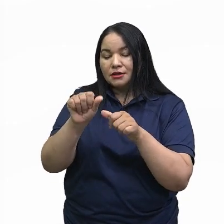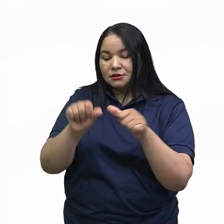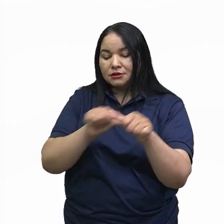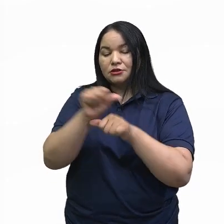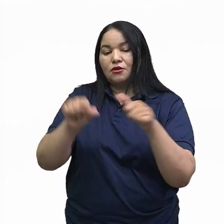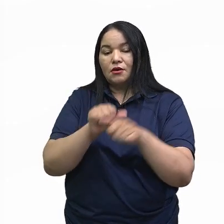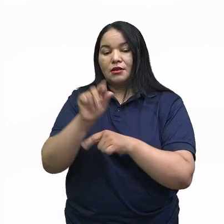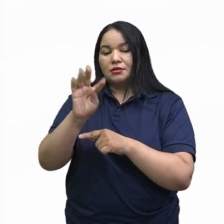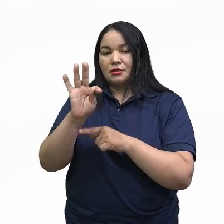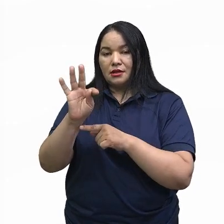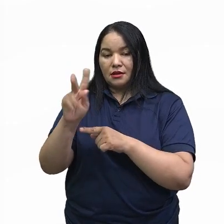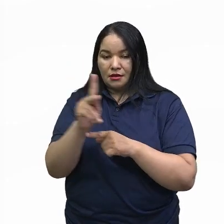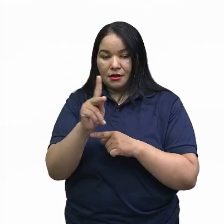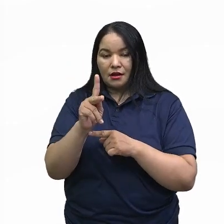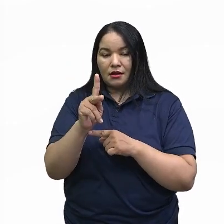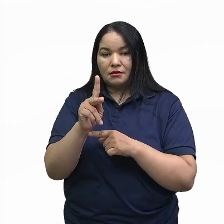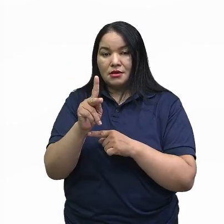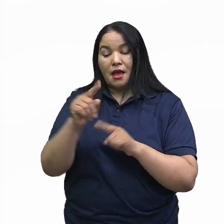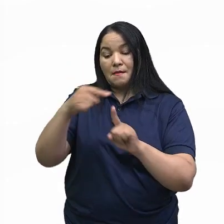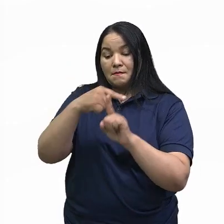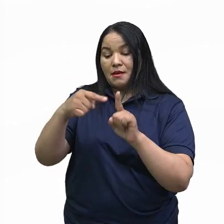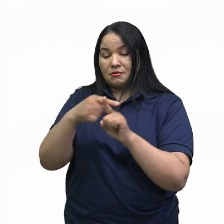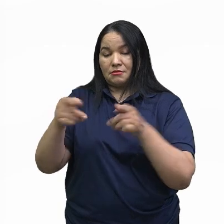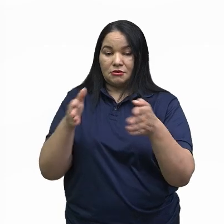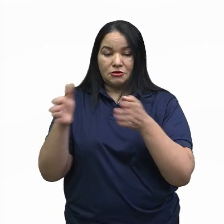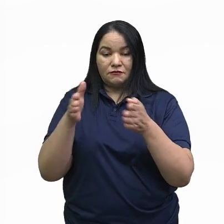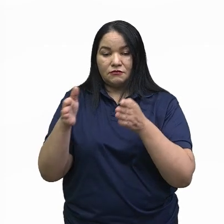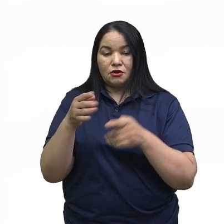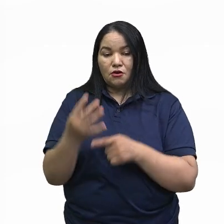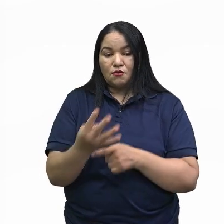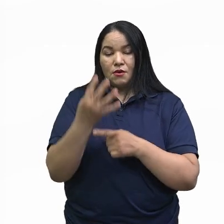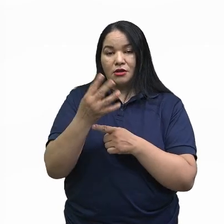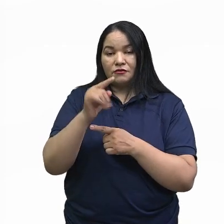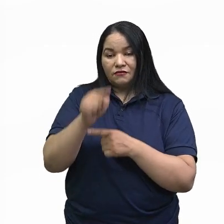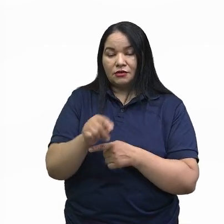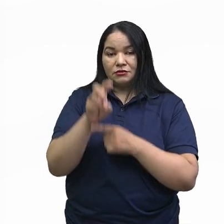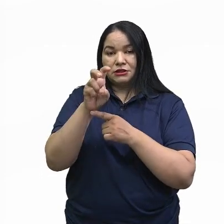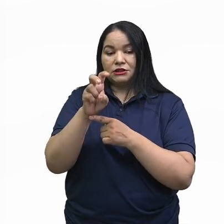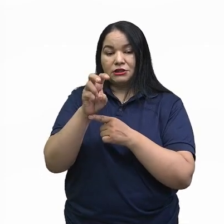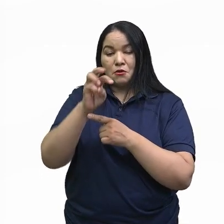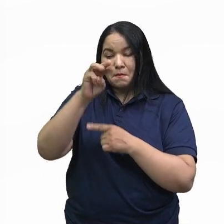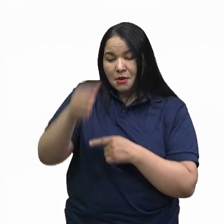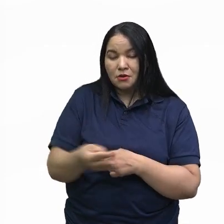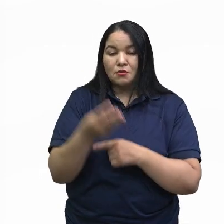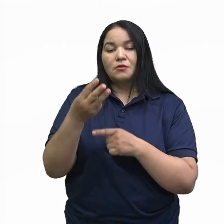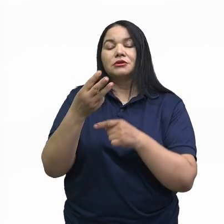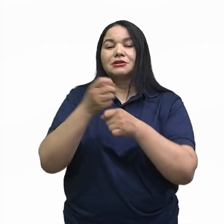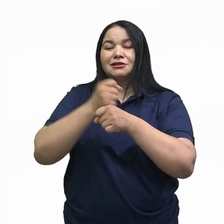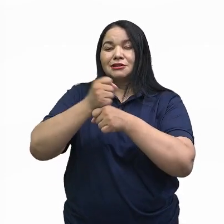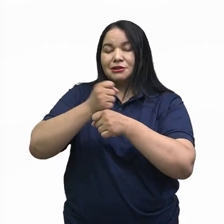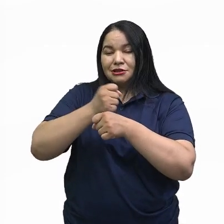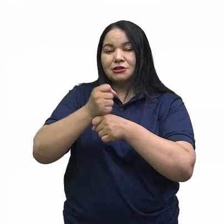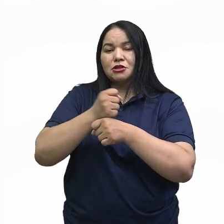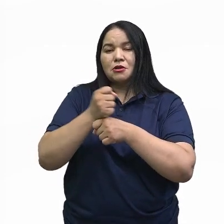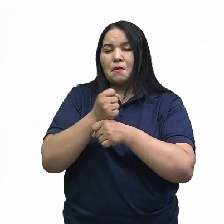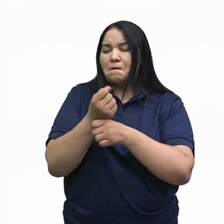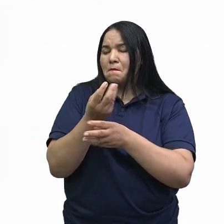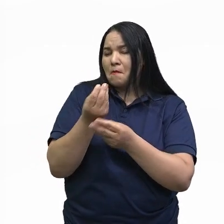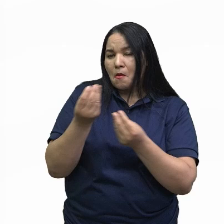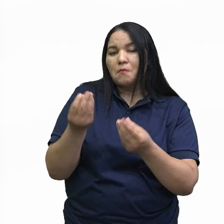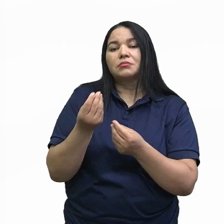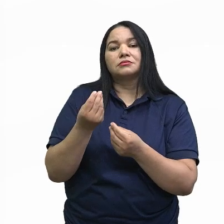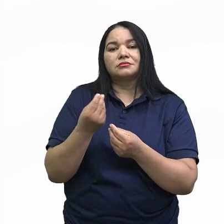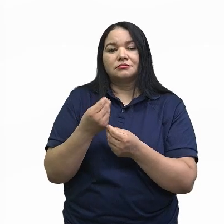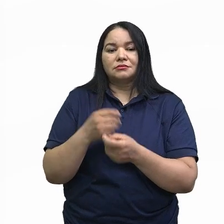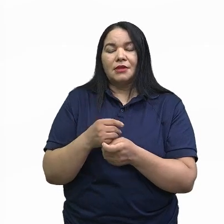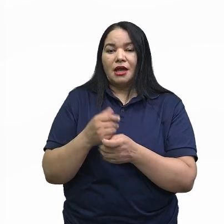e a meia-vida disso aí é de 4,5 bilhões de anos. É muito tempo, né? É um tempo assim que a gente consegue